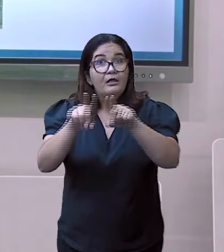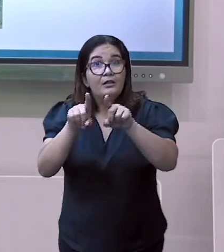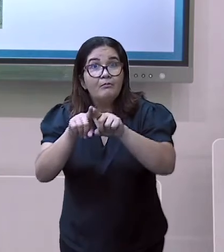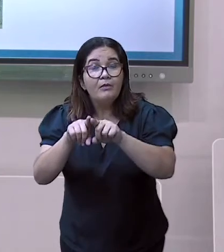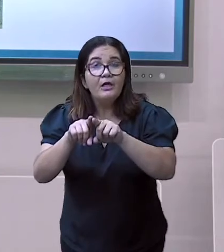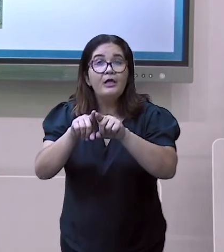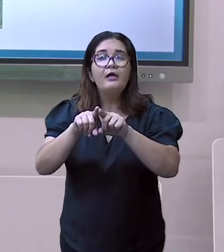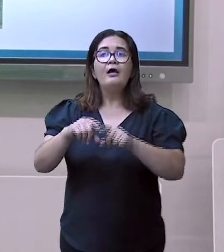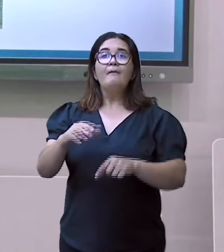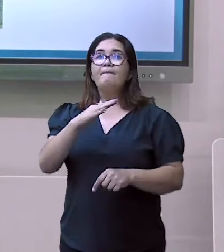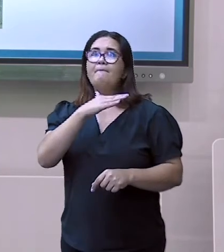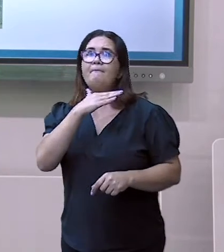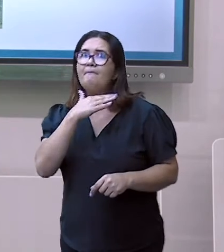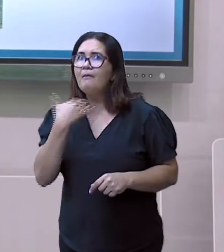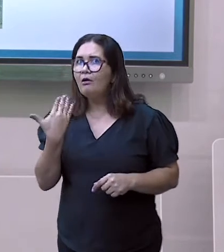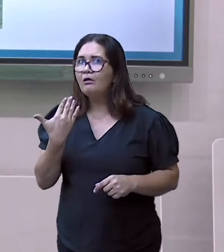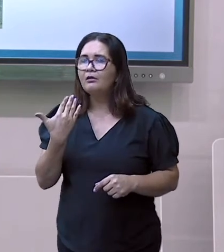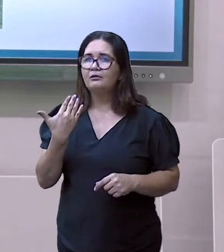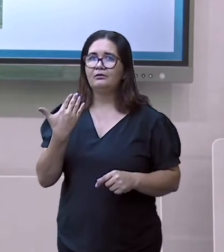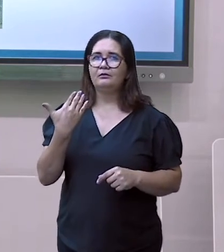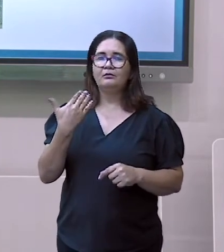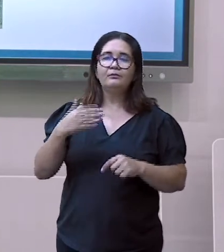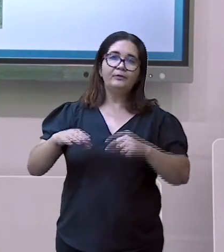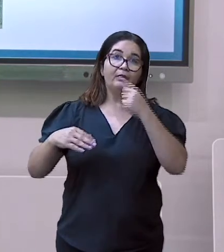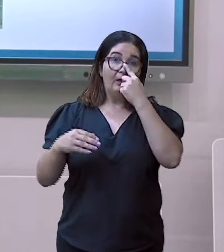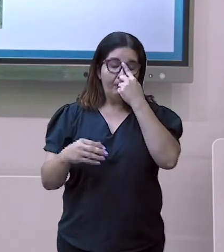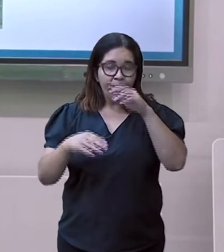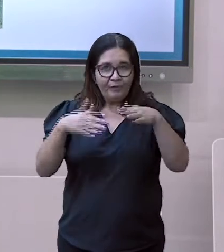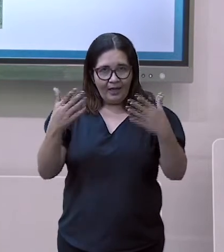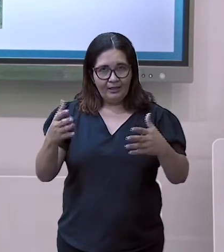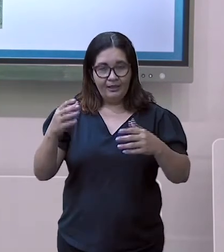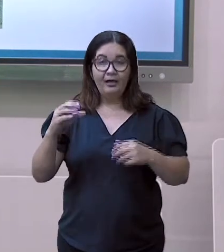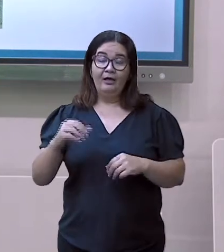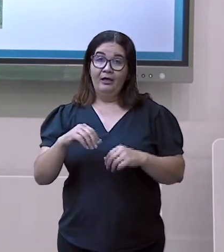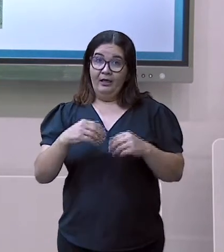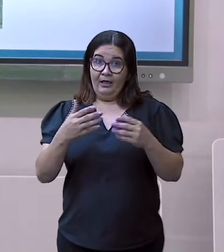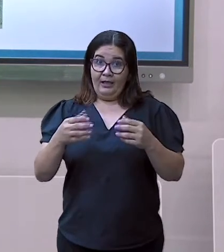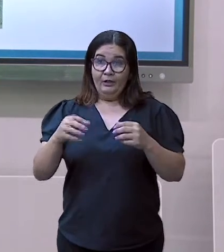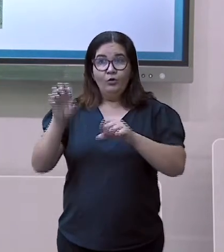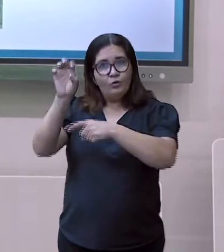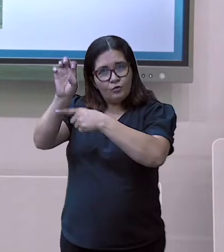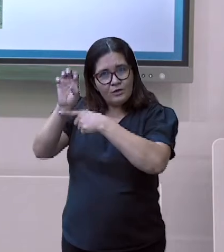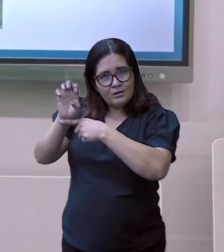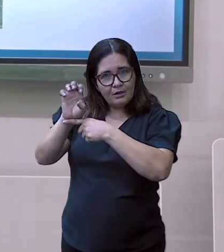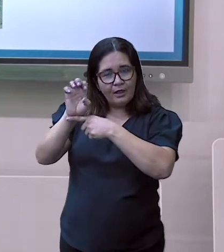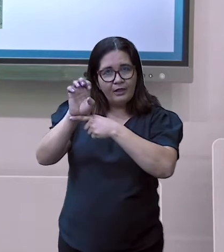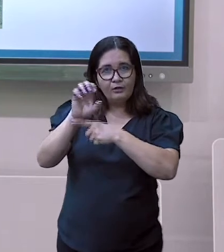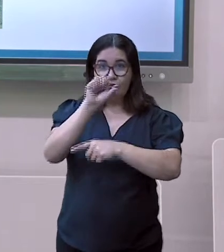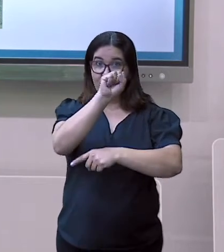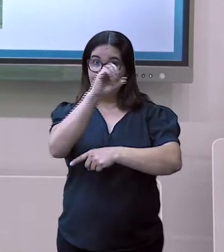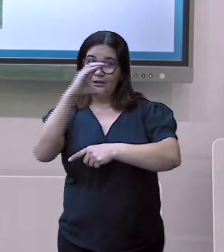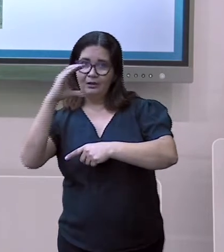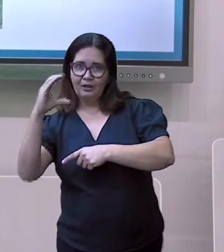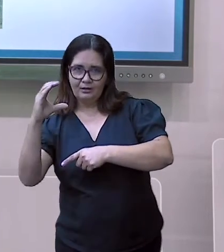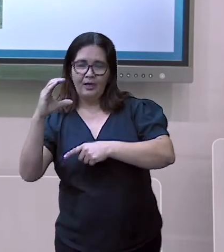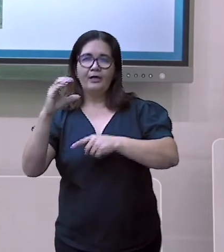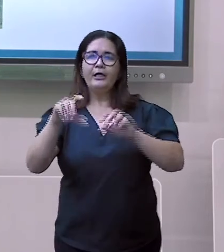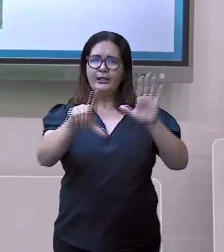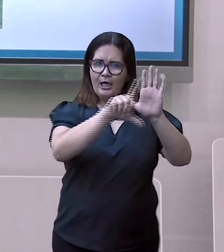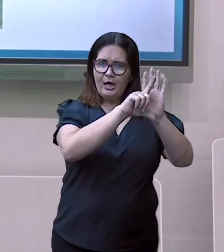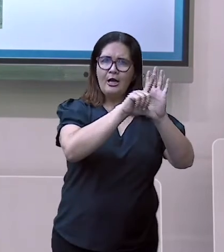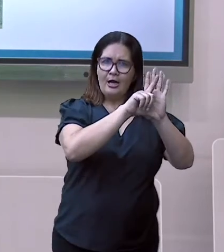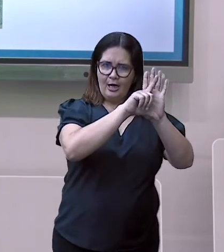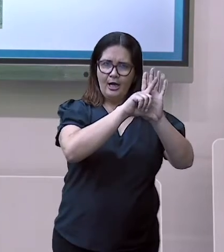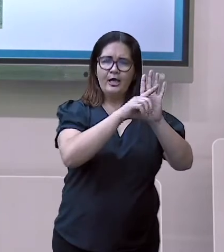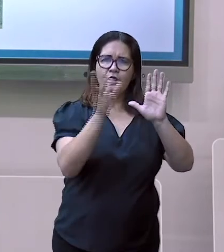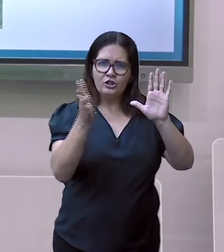catarinenses estão empenhadas em aplicar sanções legais aos farristas, além de pena de prisão a